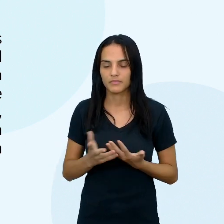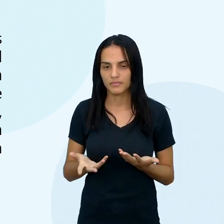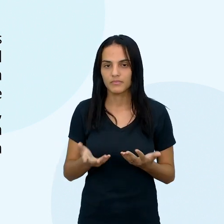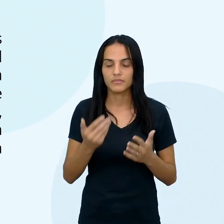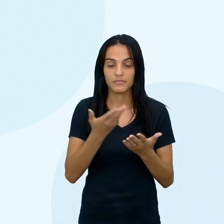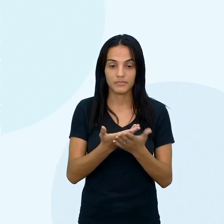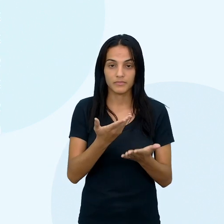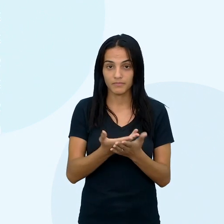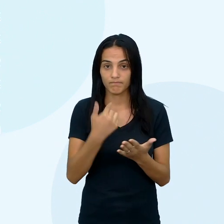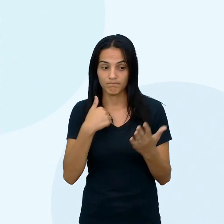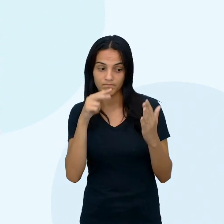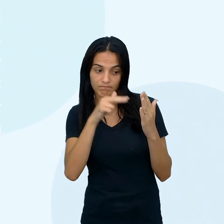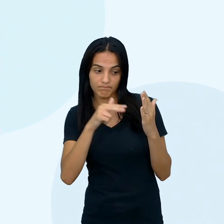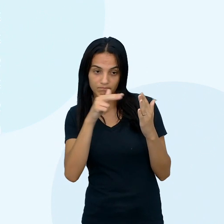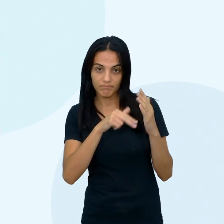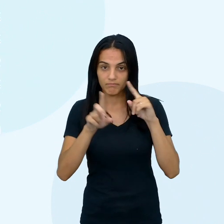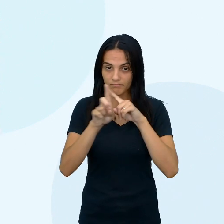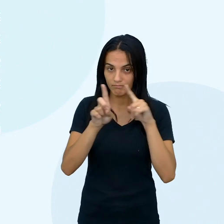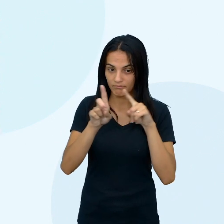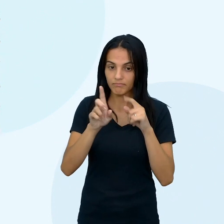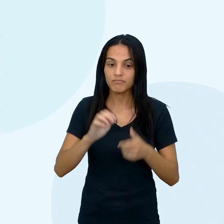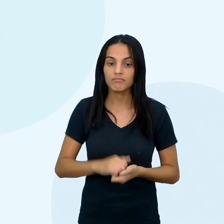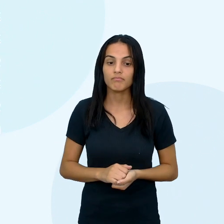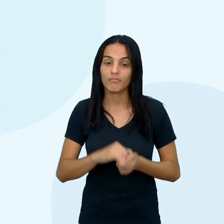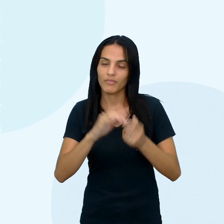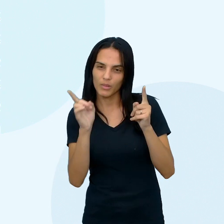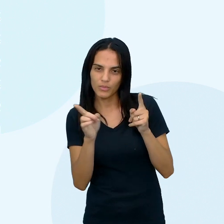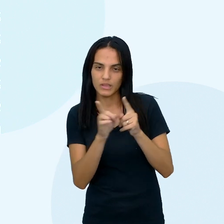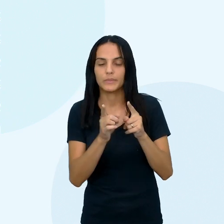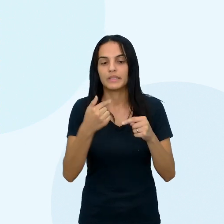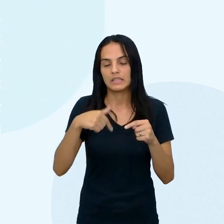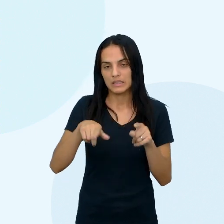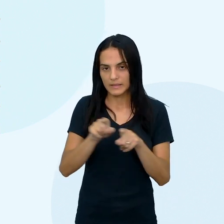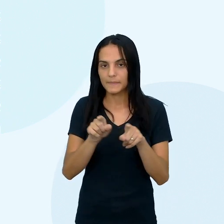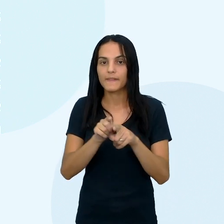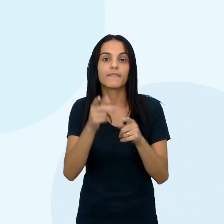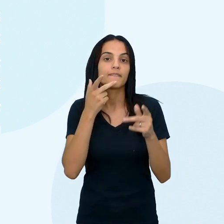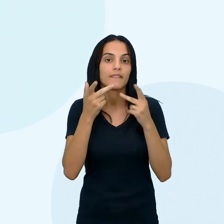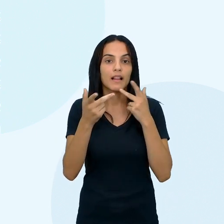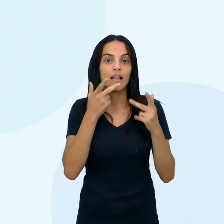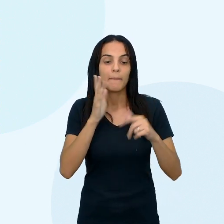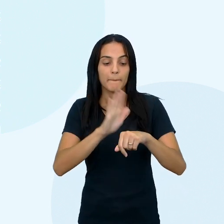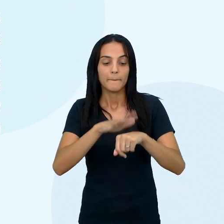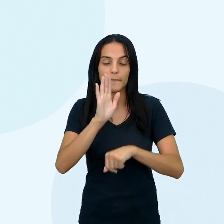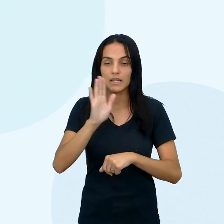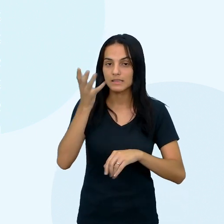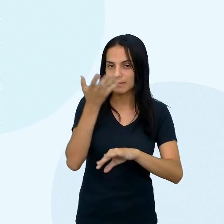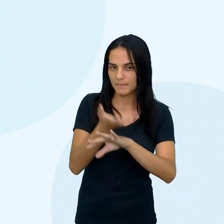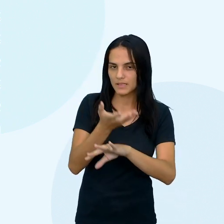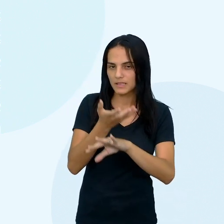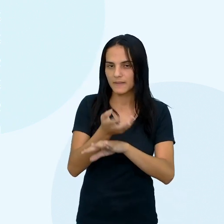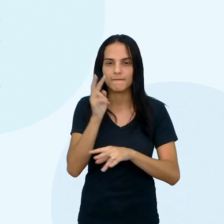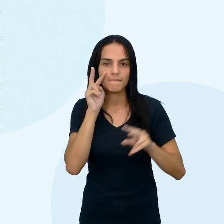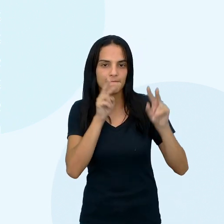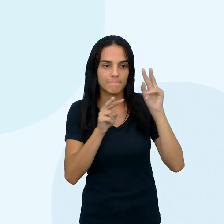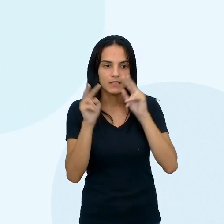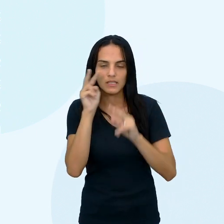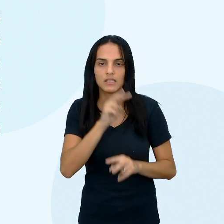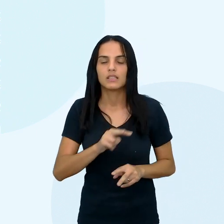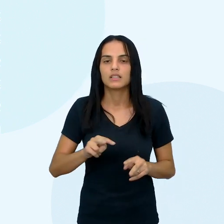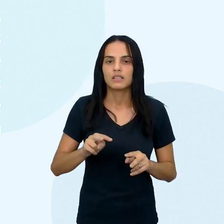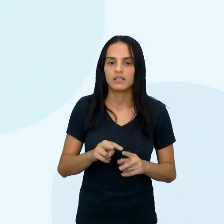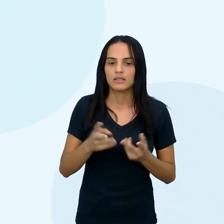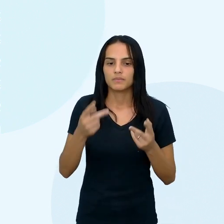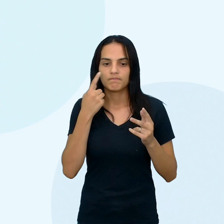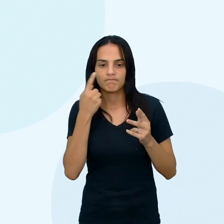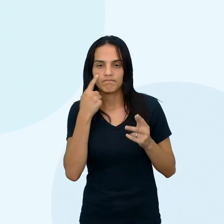então não vou ler para poupar o tempo. E para poder falar mais sobre a matéria, apenas visualizem na tela e